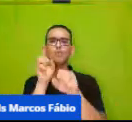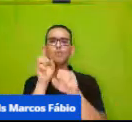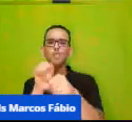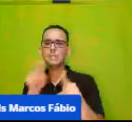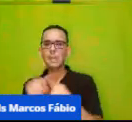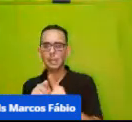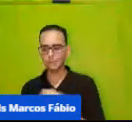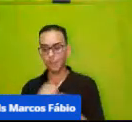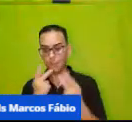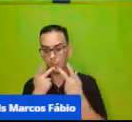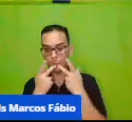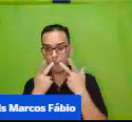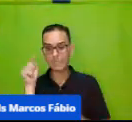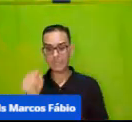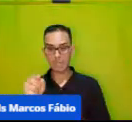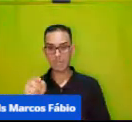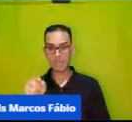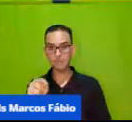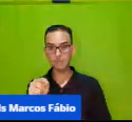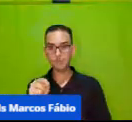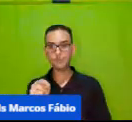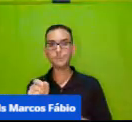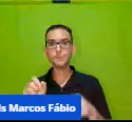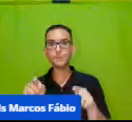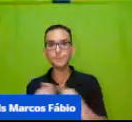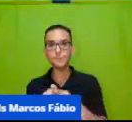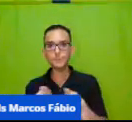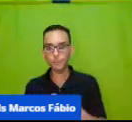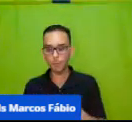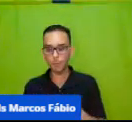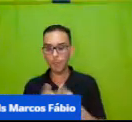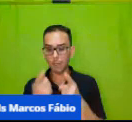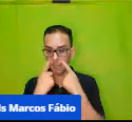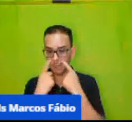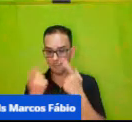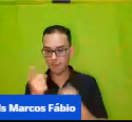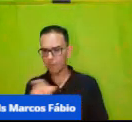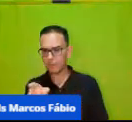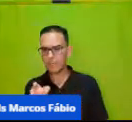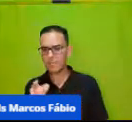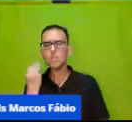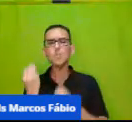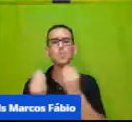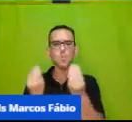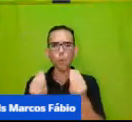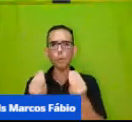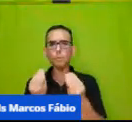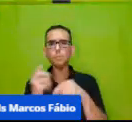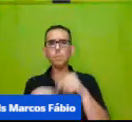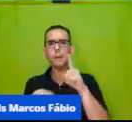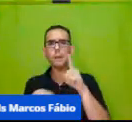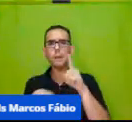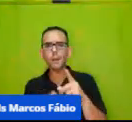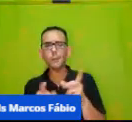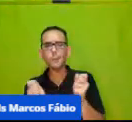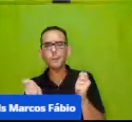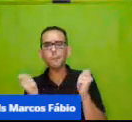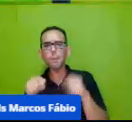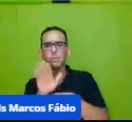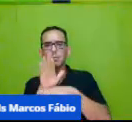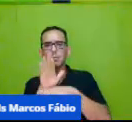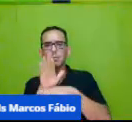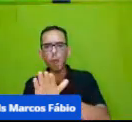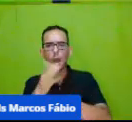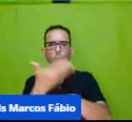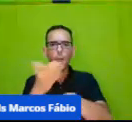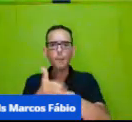dele, né, e assim a gente queria ver com vocês de que maneira que esse material ele pode contribuir com a prática de vocês,